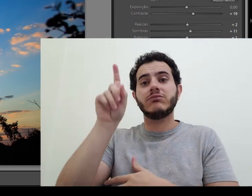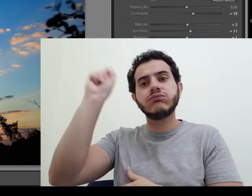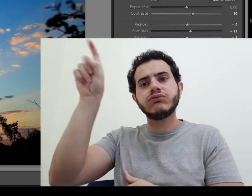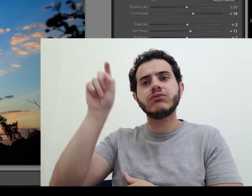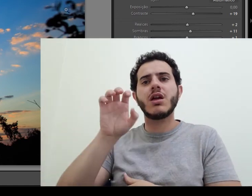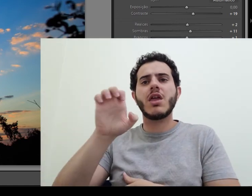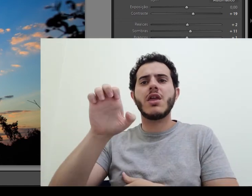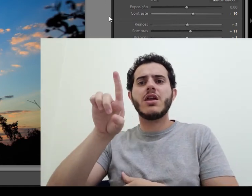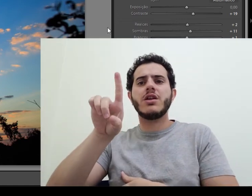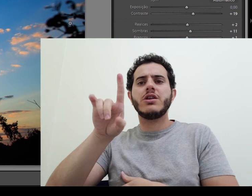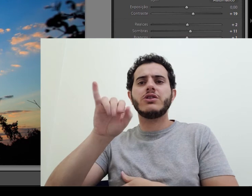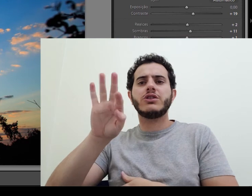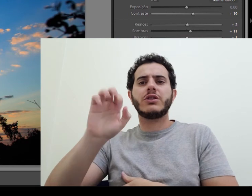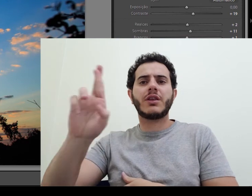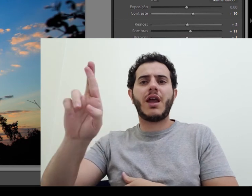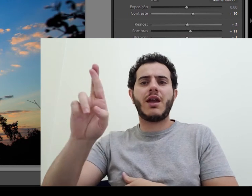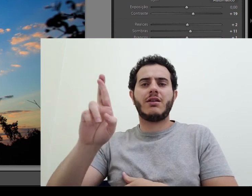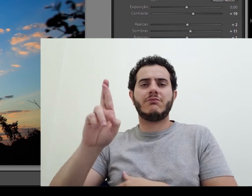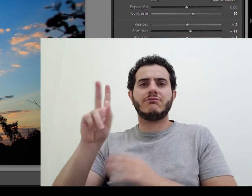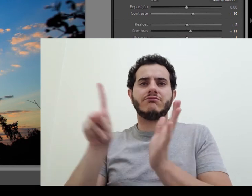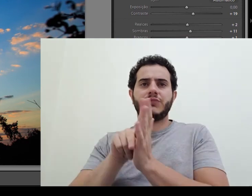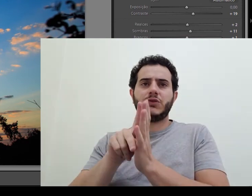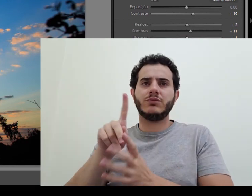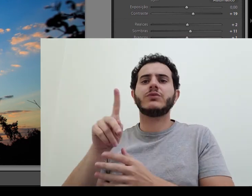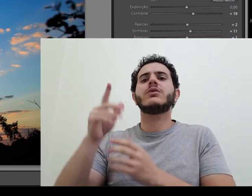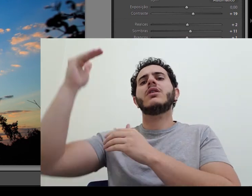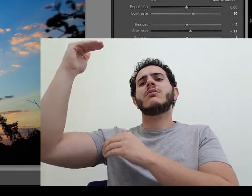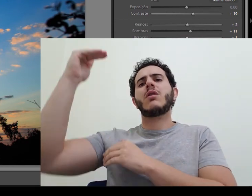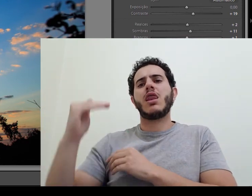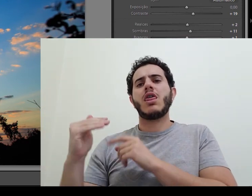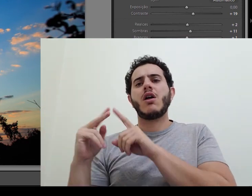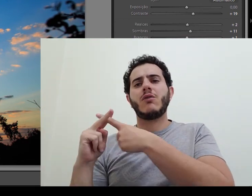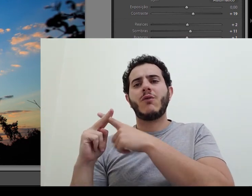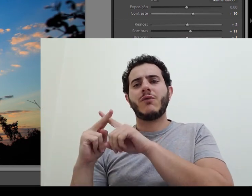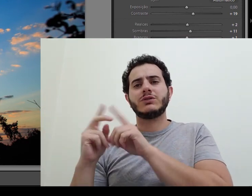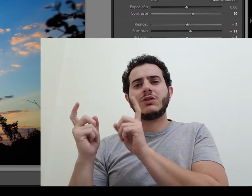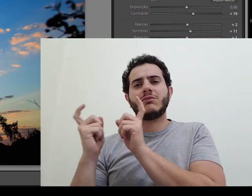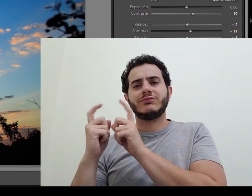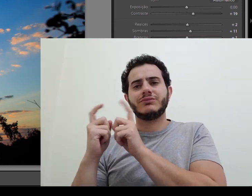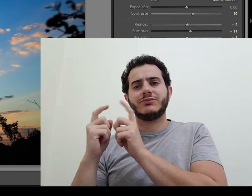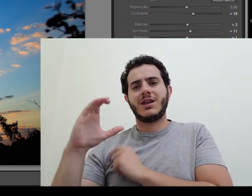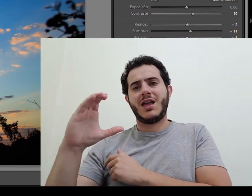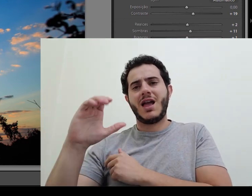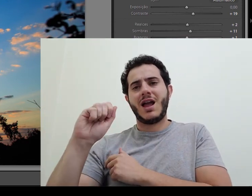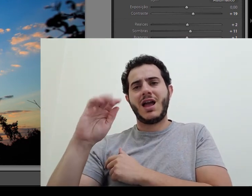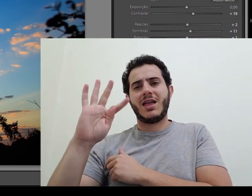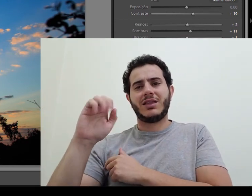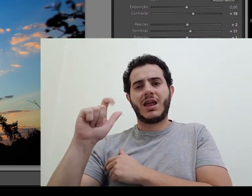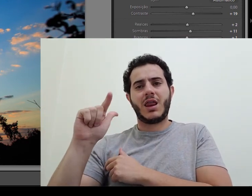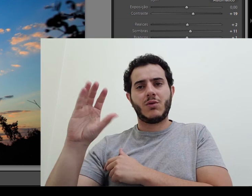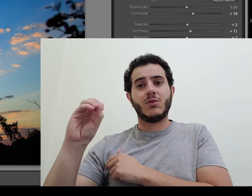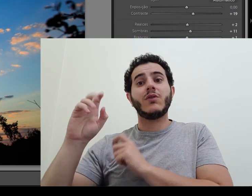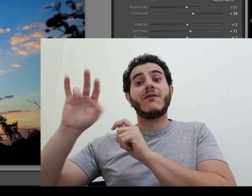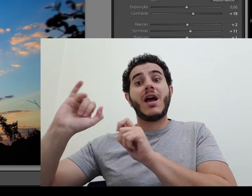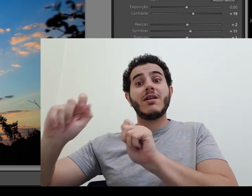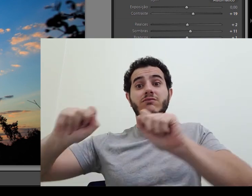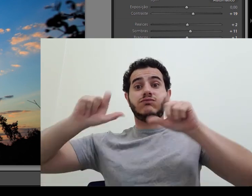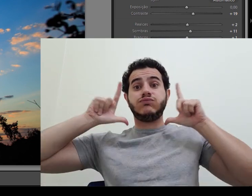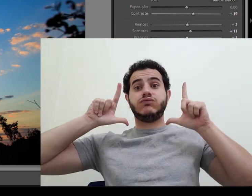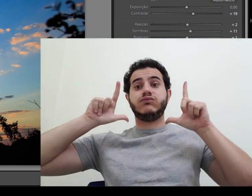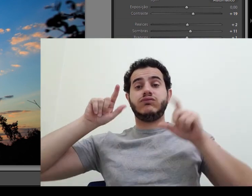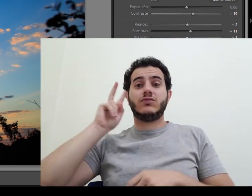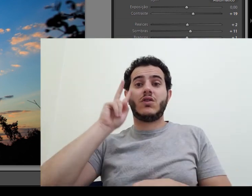vocês como que salva esse XMP. Você vem aqui em editar, tem o menu aqui em cima onde tem arquivo, editar, você vem em editar,